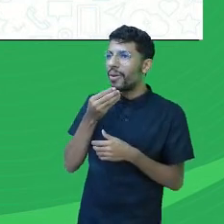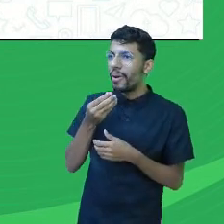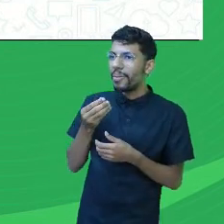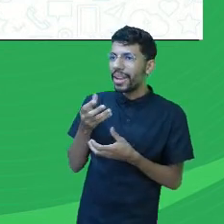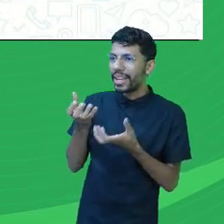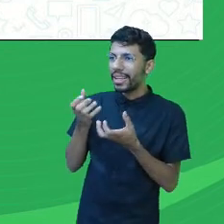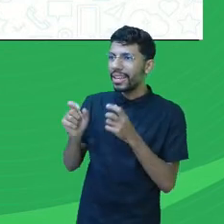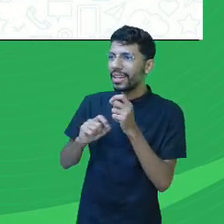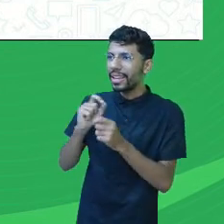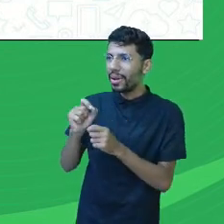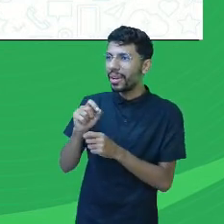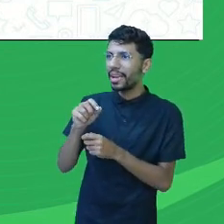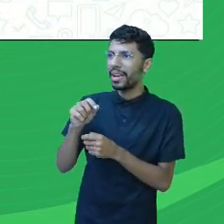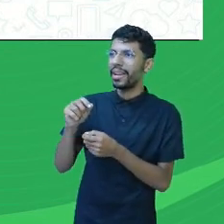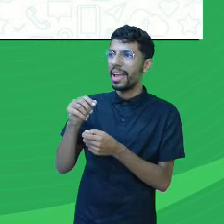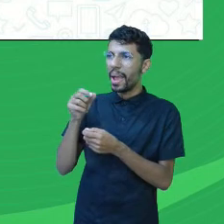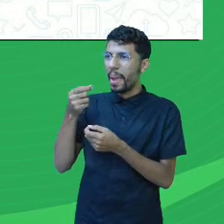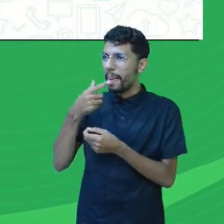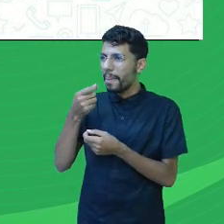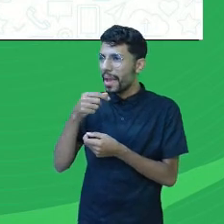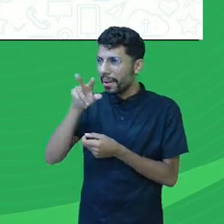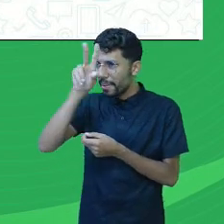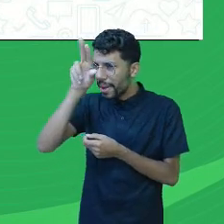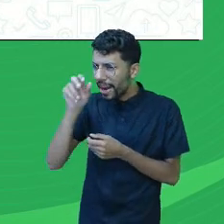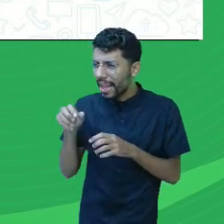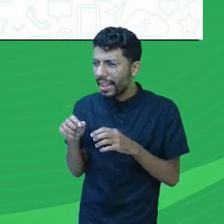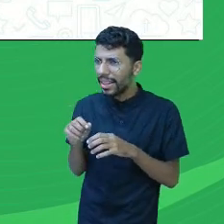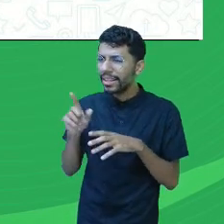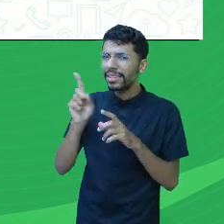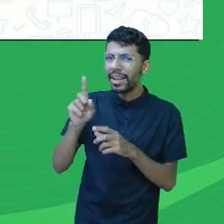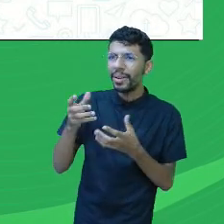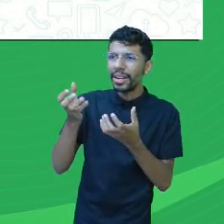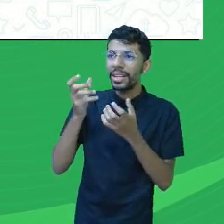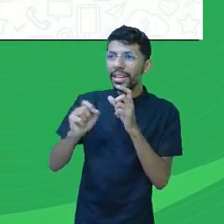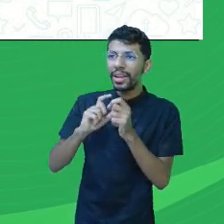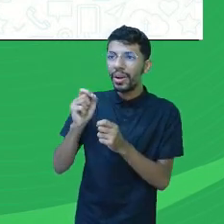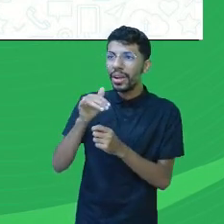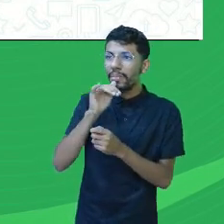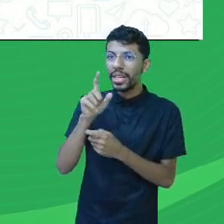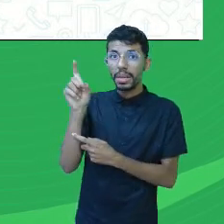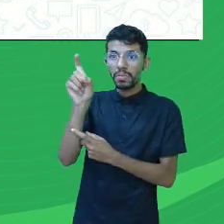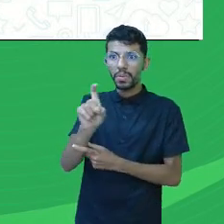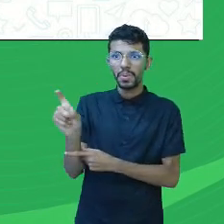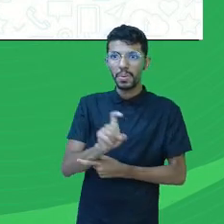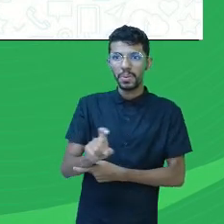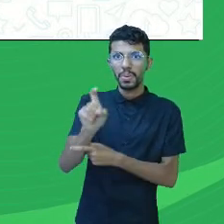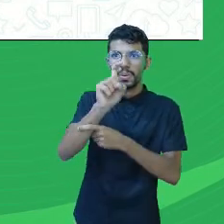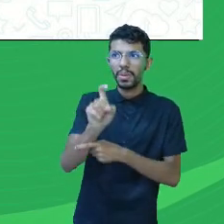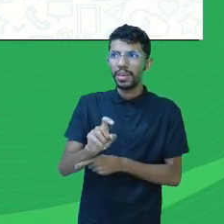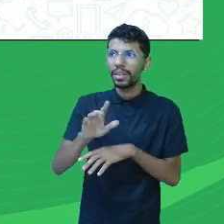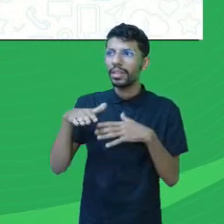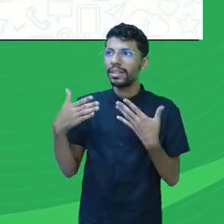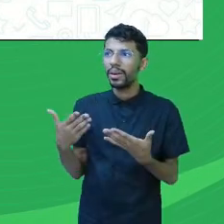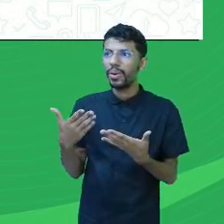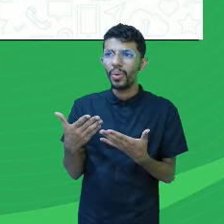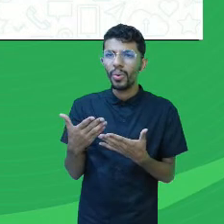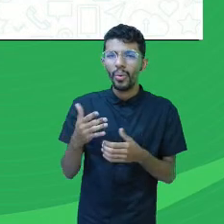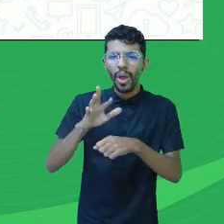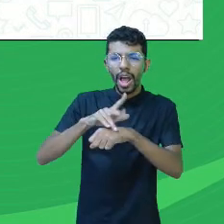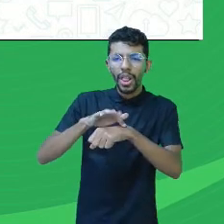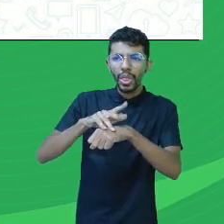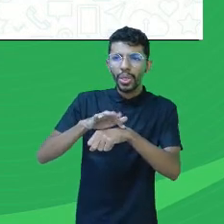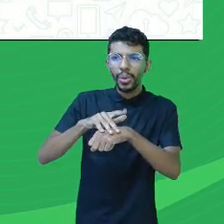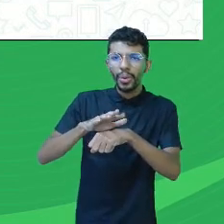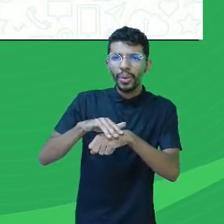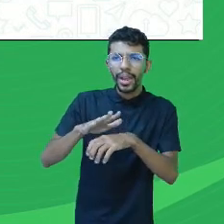para curar a barata? Não, né? Ele queria ali um inseticida. E o vendedor perguntou qual a doença, qual o problema que tem que